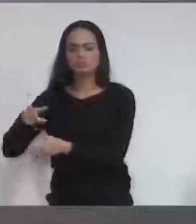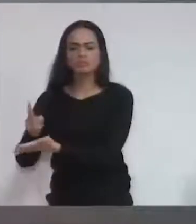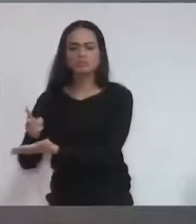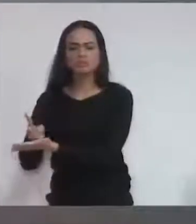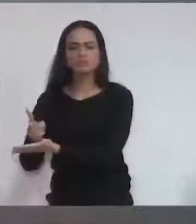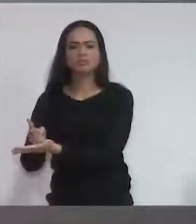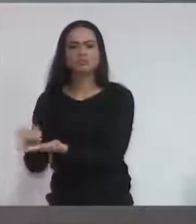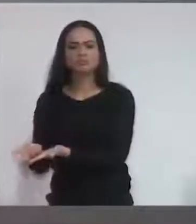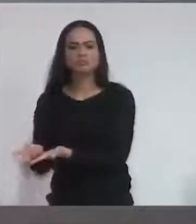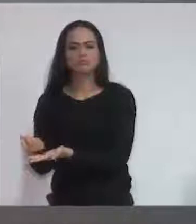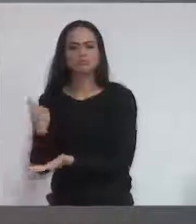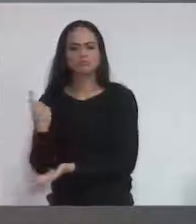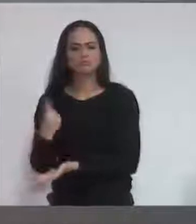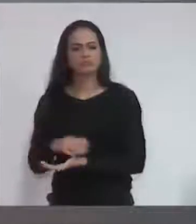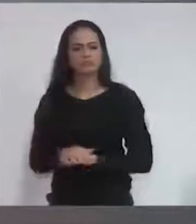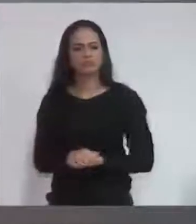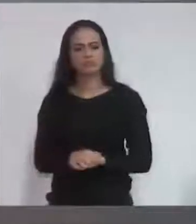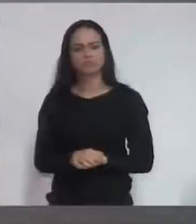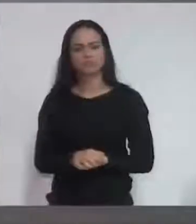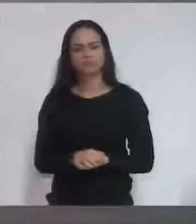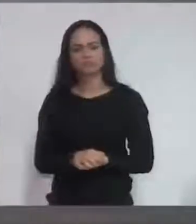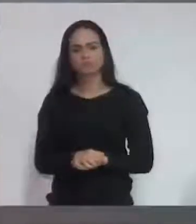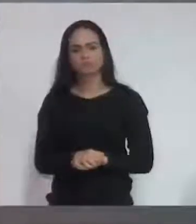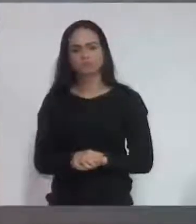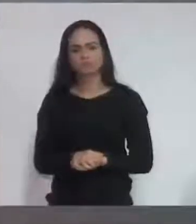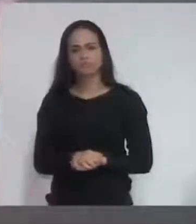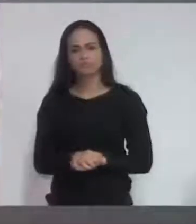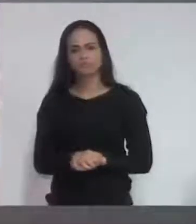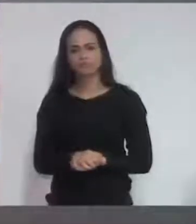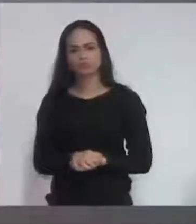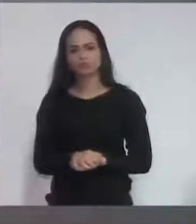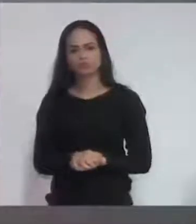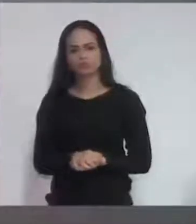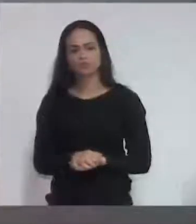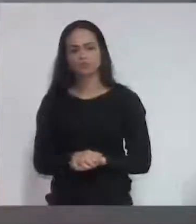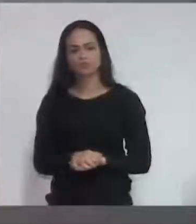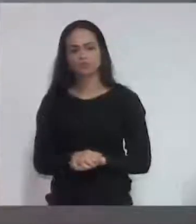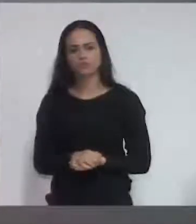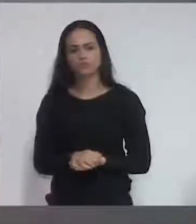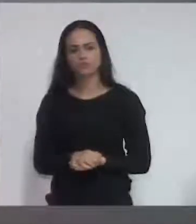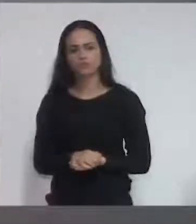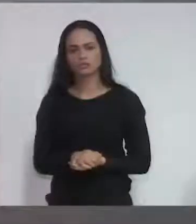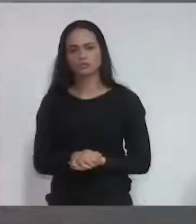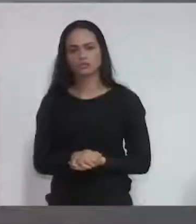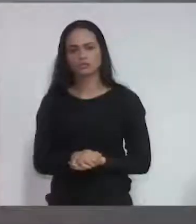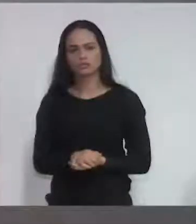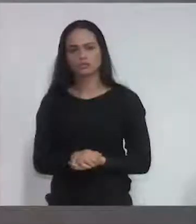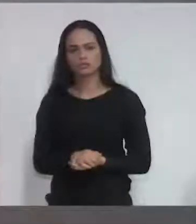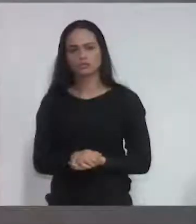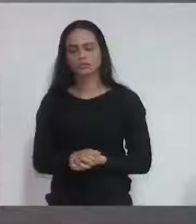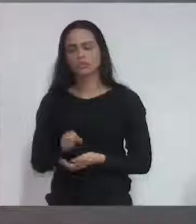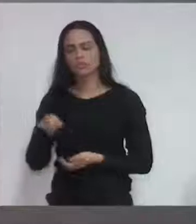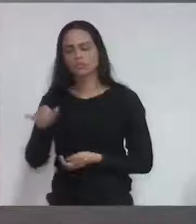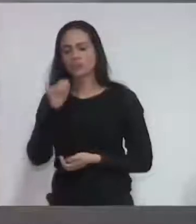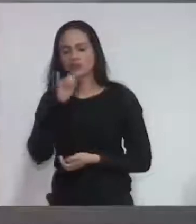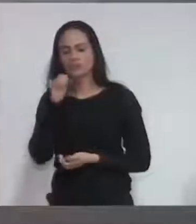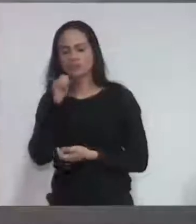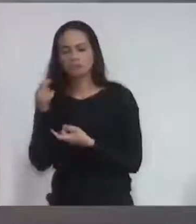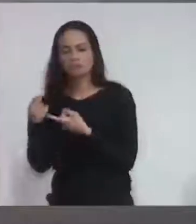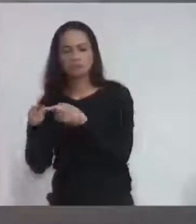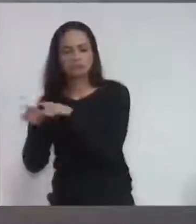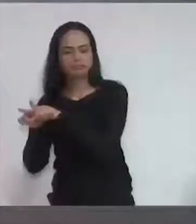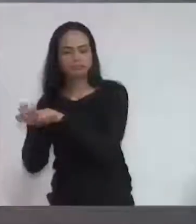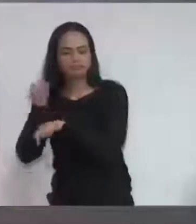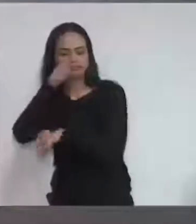oferecem gasolina, álcool ao longo do ano, né, ganham dinheiro da prefeitura, se a prefeitura reservou